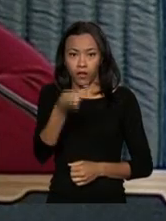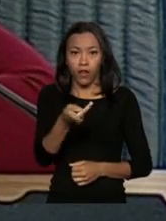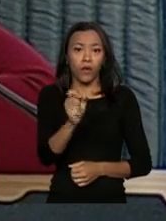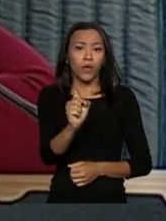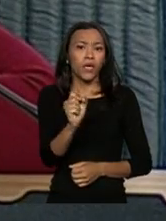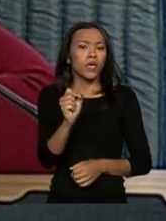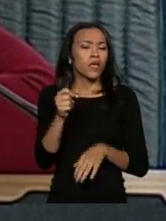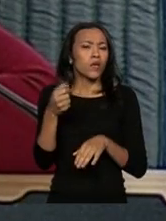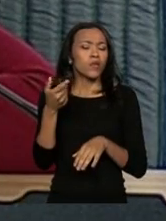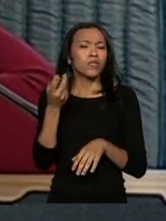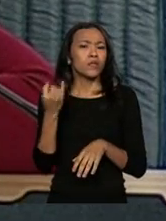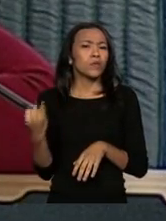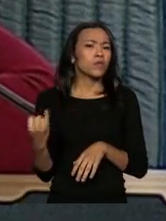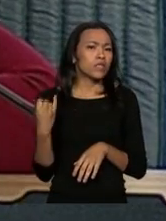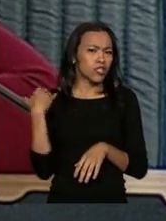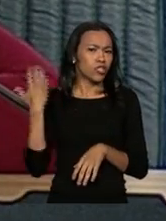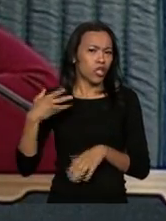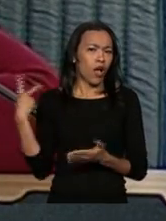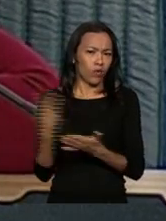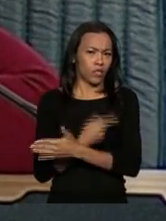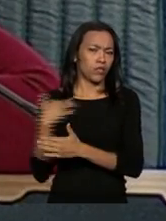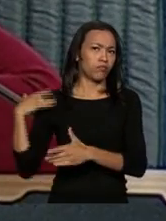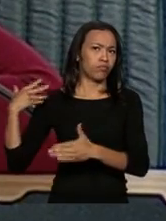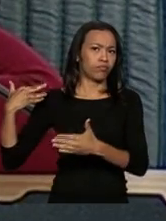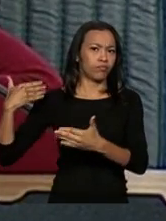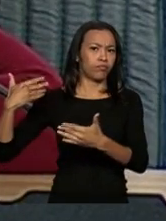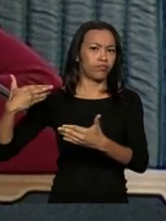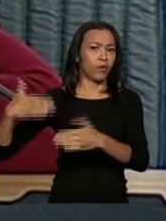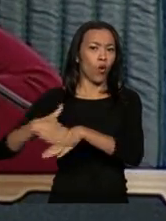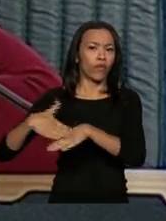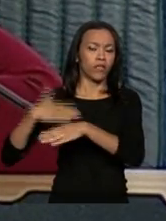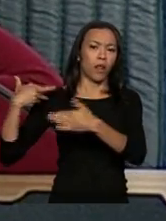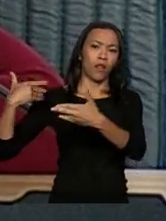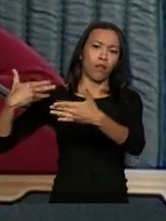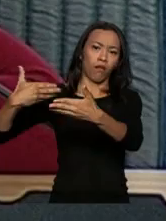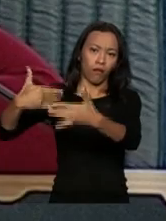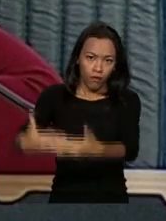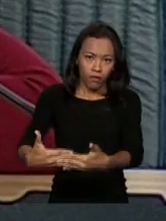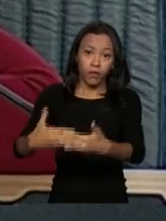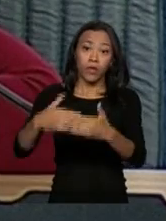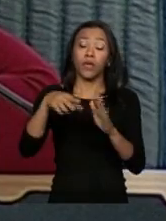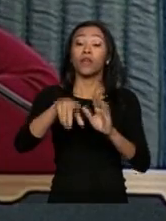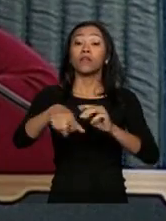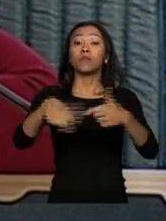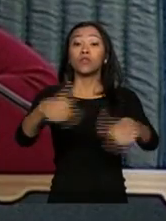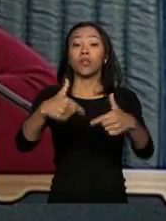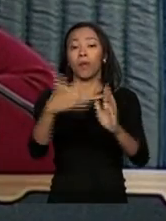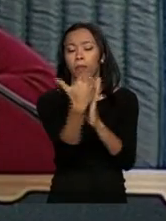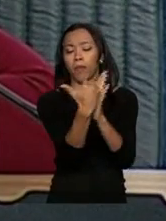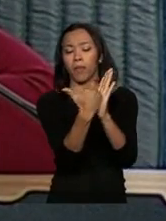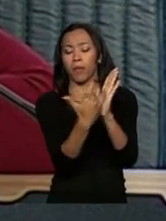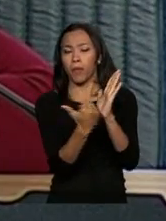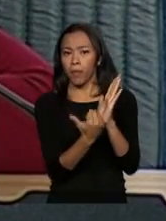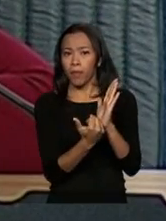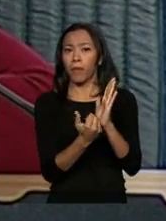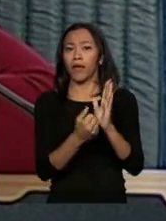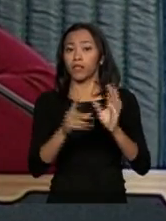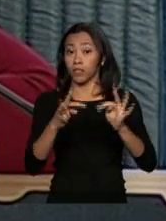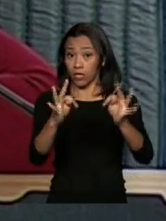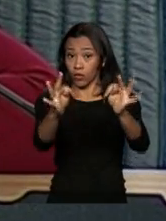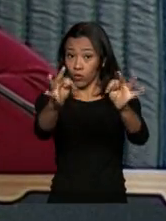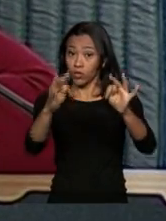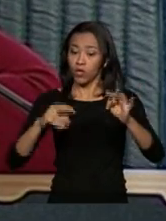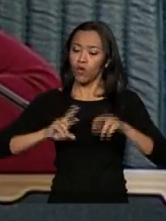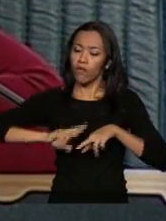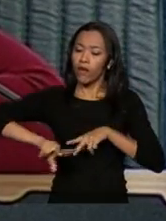diálogo importante que vem acontecendo em torno de uma agenda digital junto com com os vários ministérios justamente